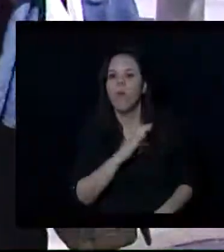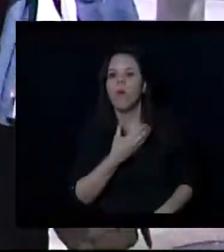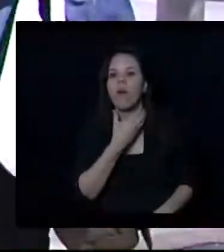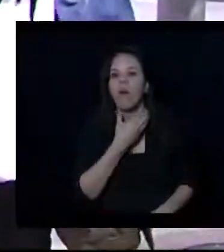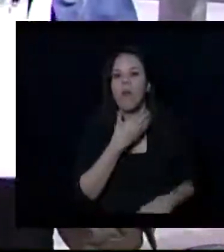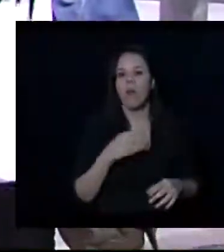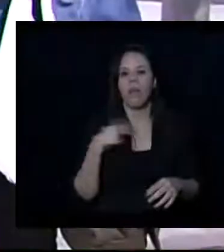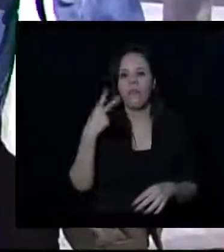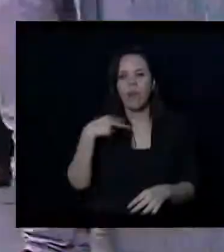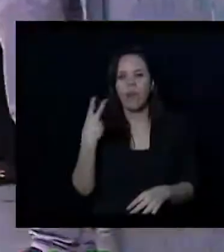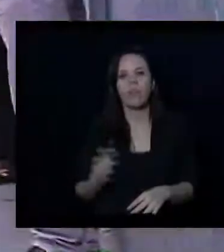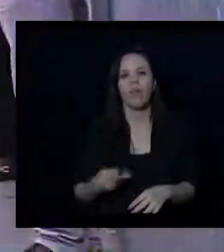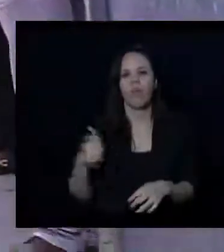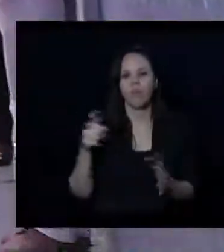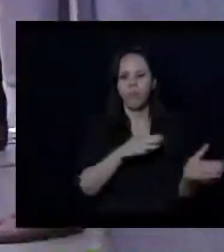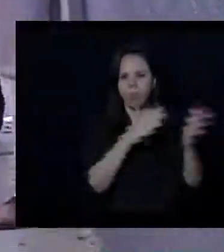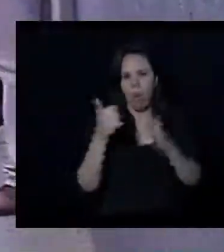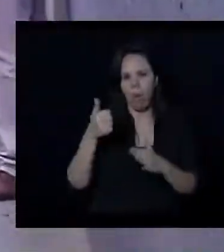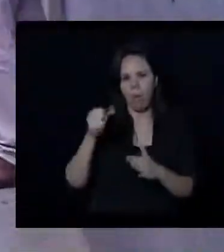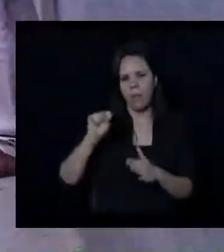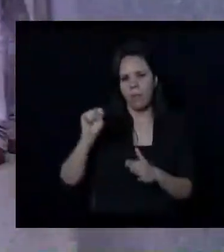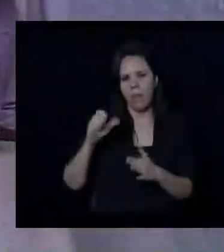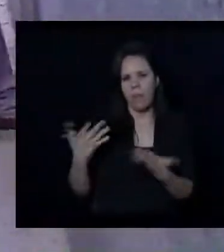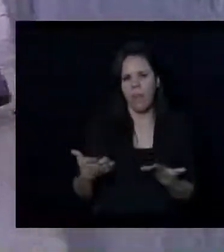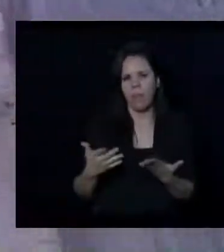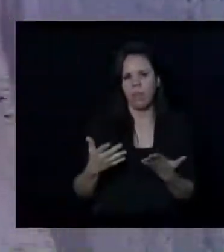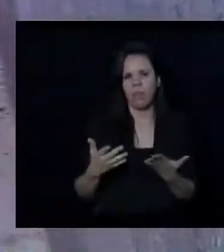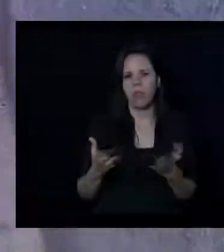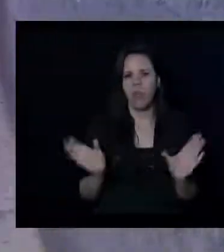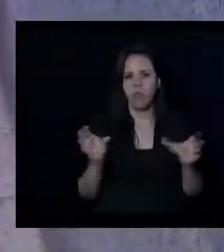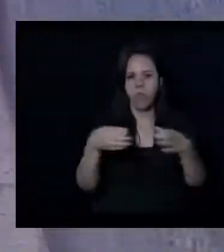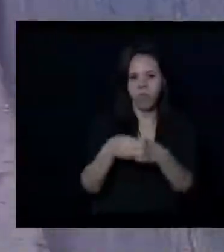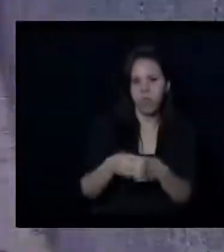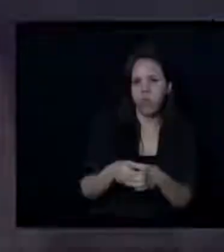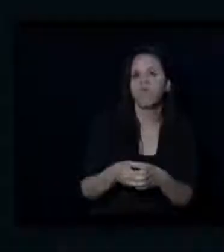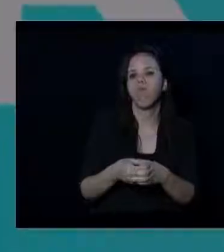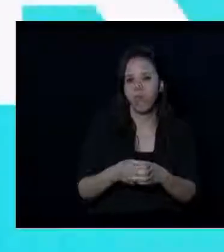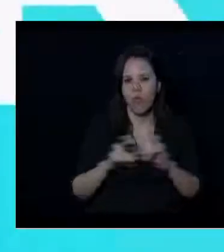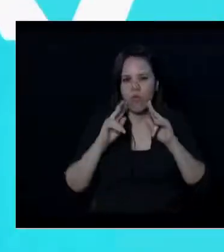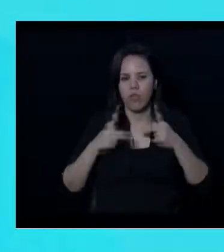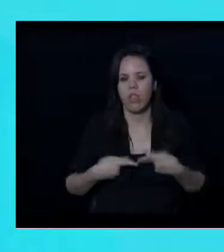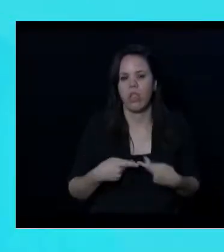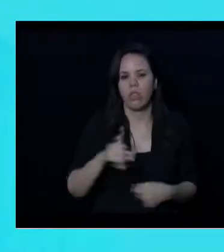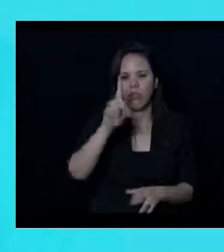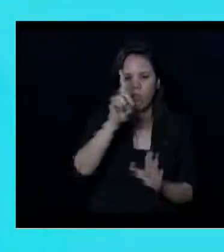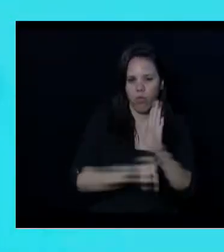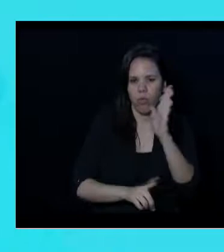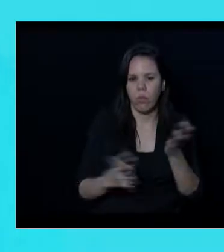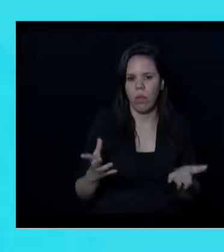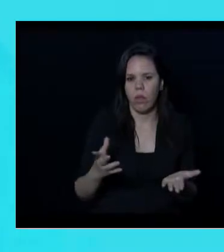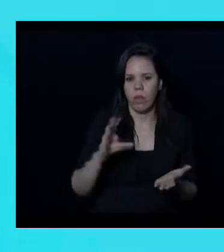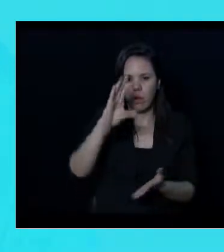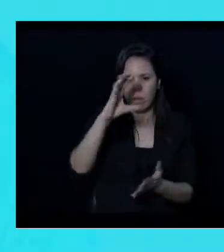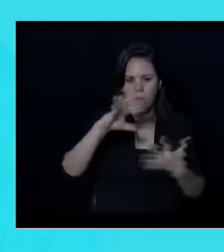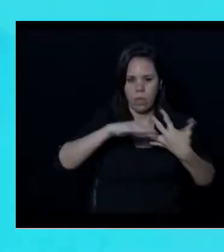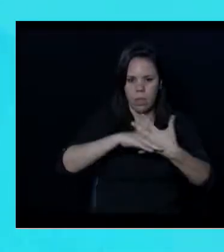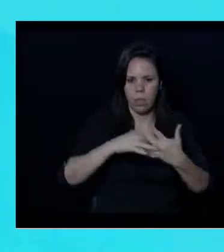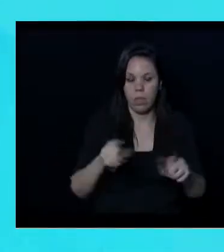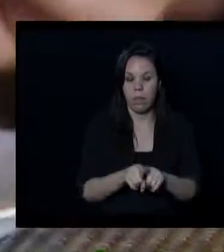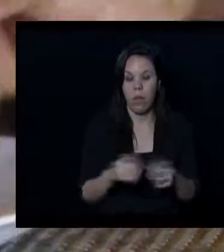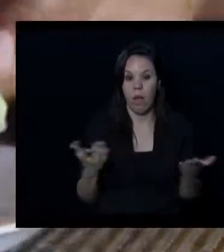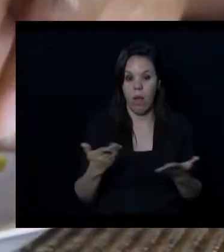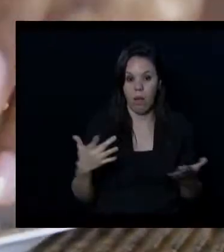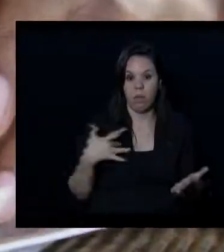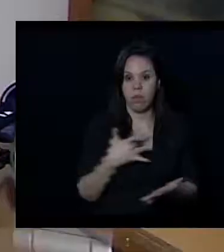primeiro semestre da Comissão de Defesa dos Direitos Humanos e Cidadania. Hoje é o Dia do Homem. O quadro Saúde